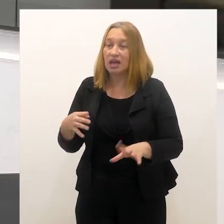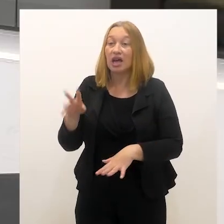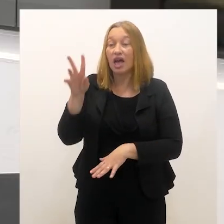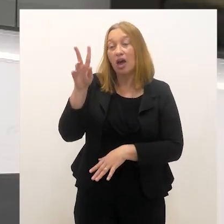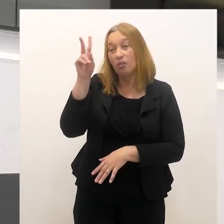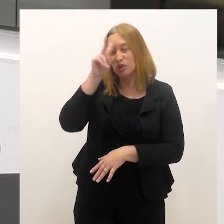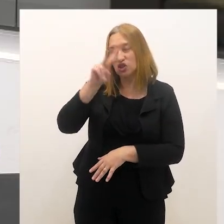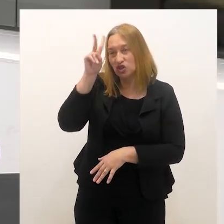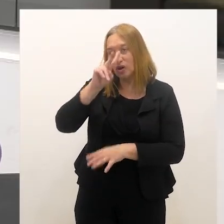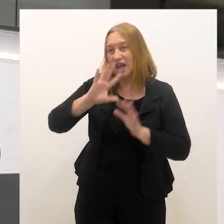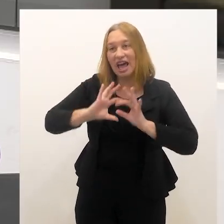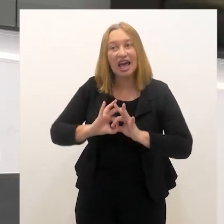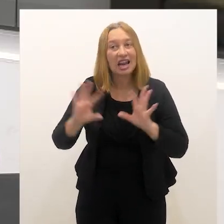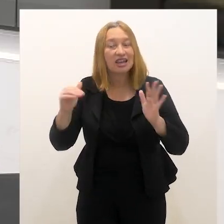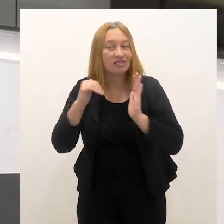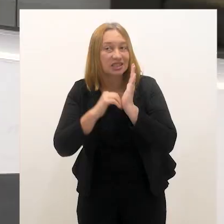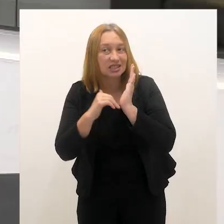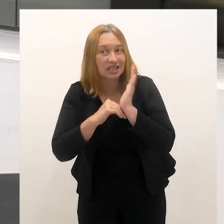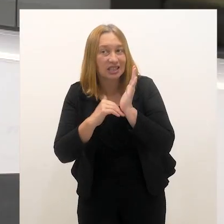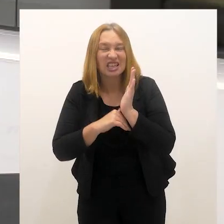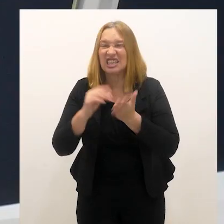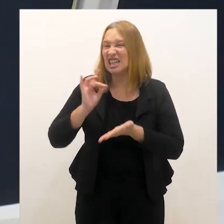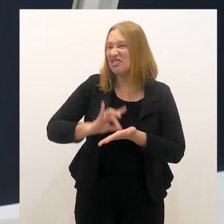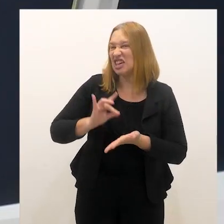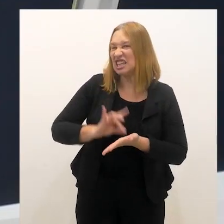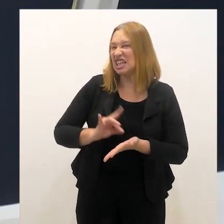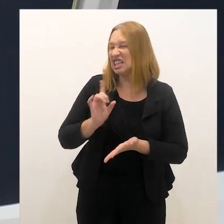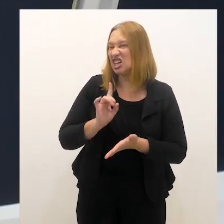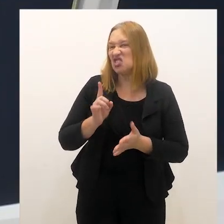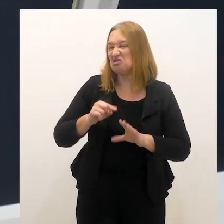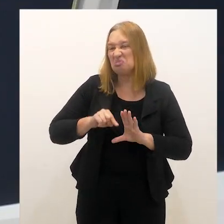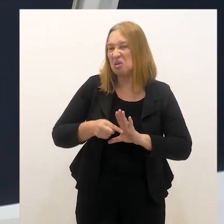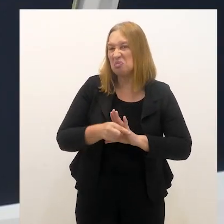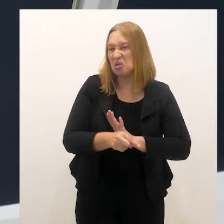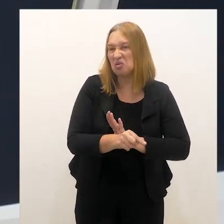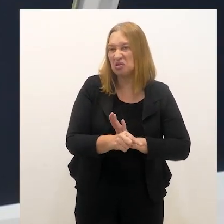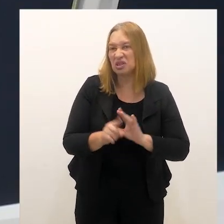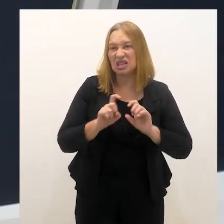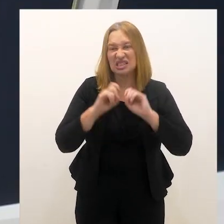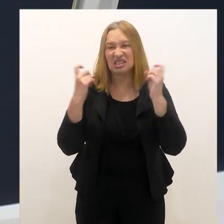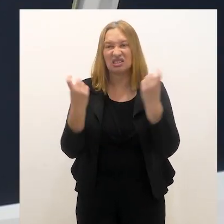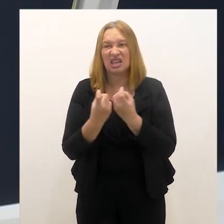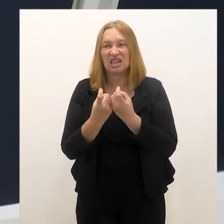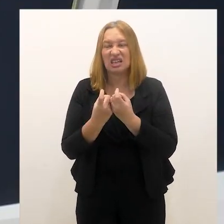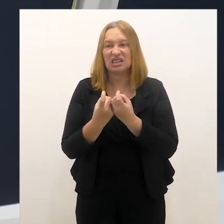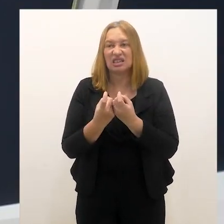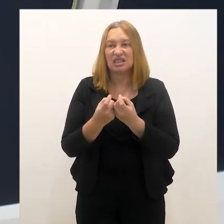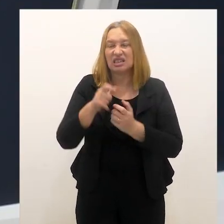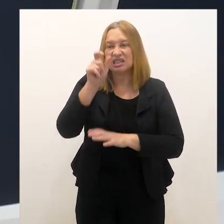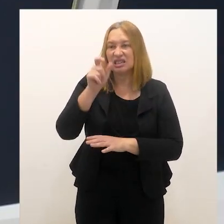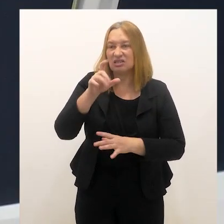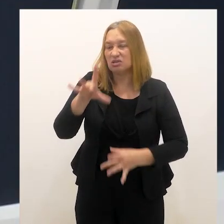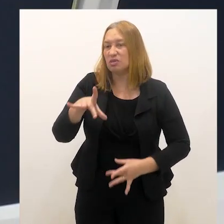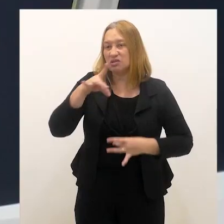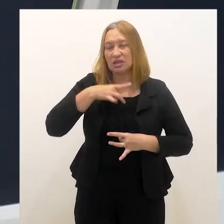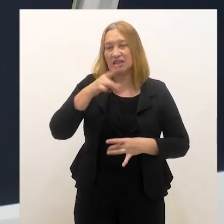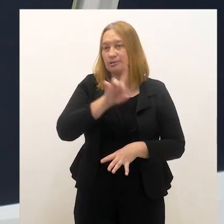né, livre aí, de mistério. Na verdade, eu nem exploro a sexualidade dos personagens.